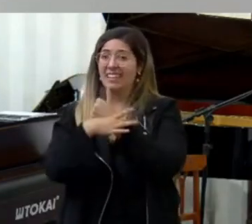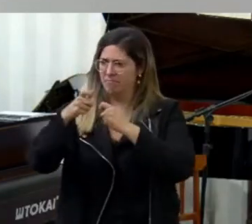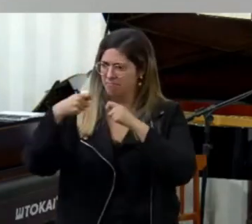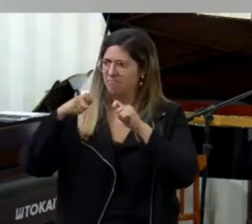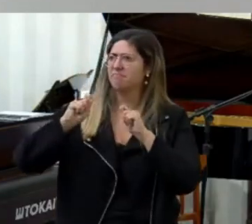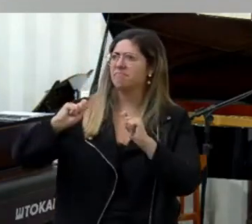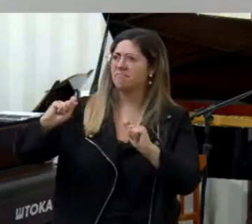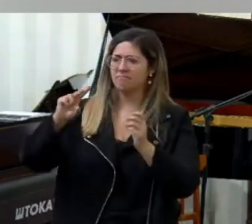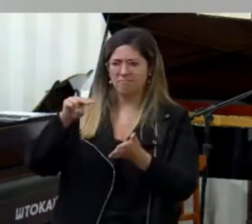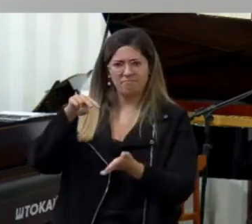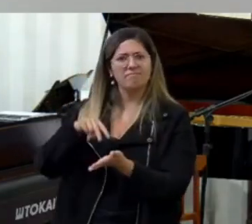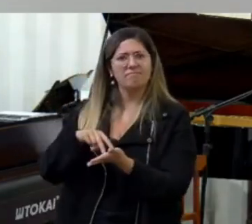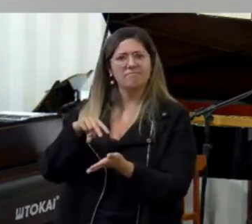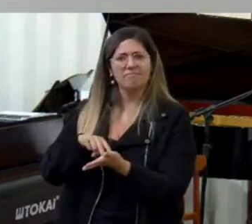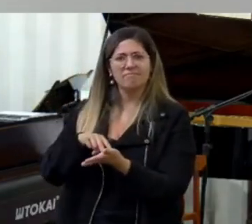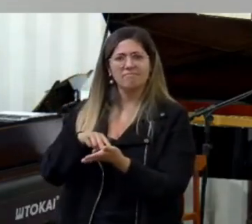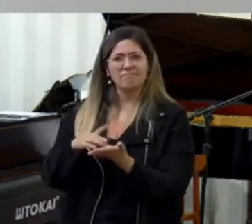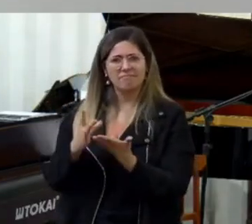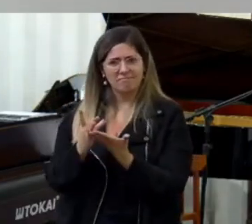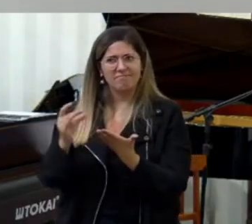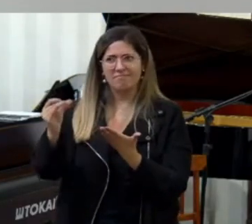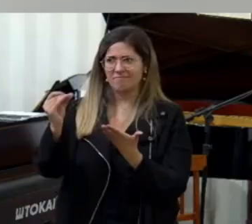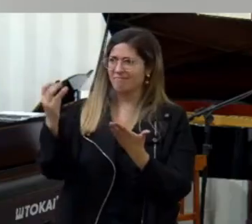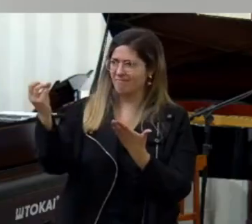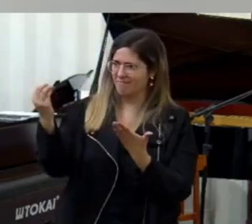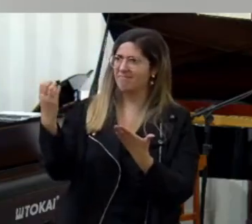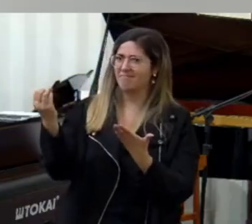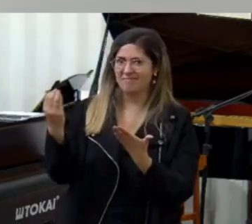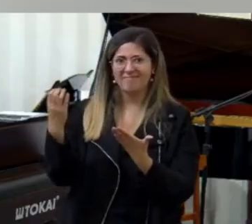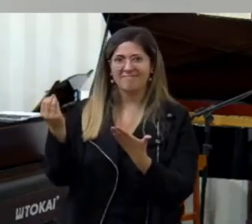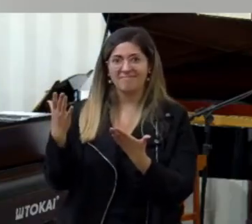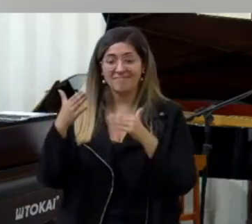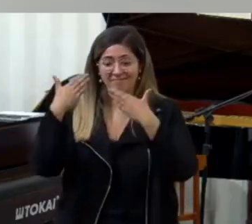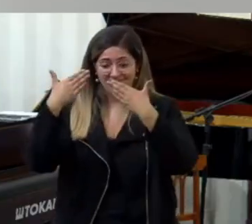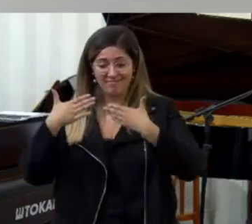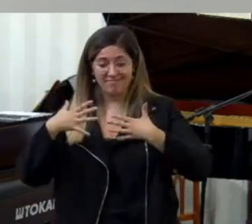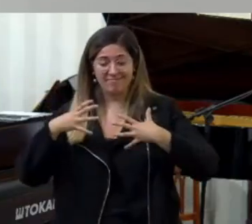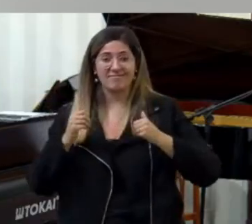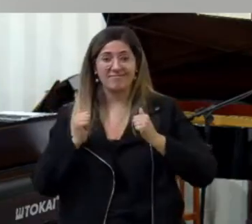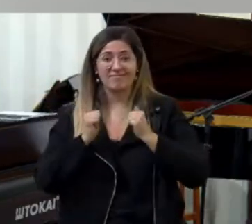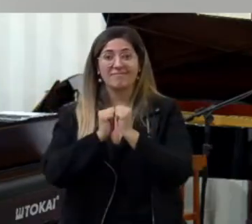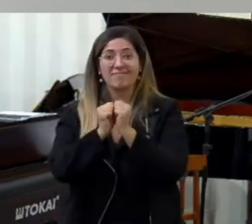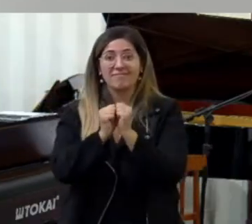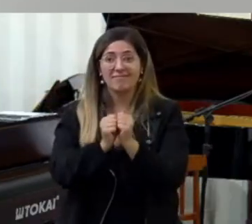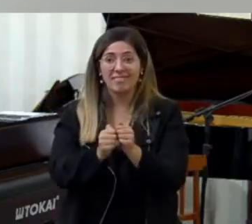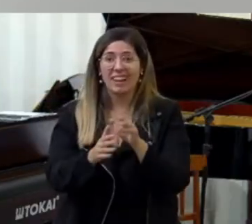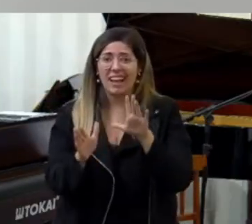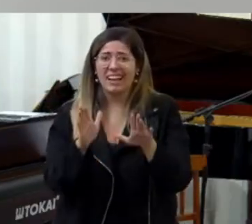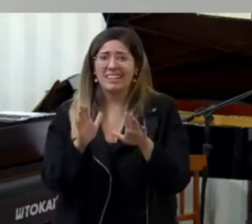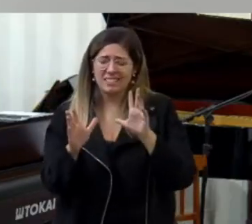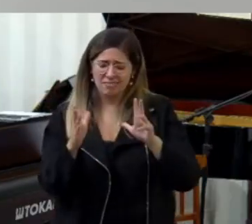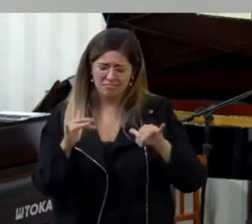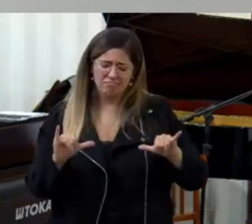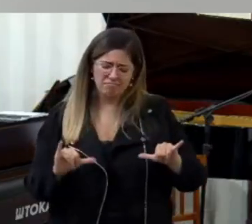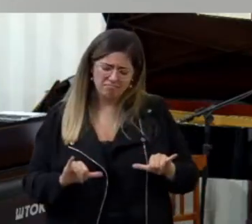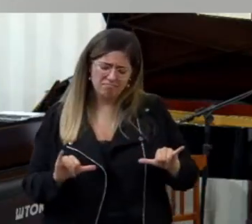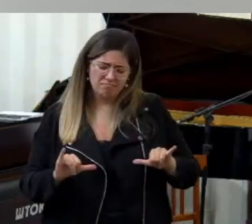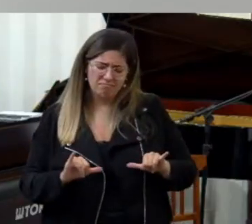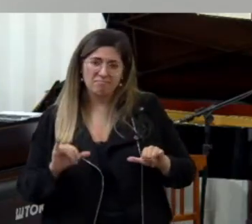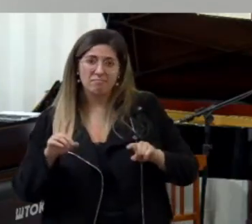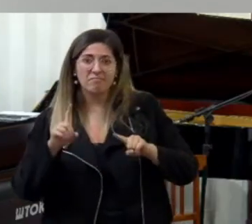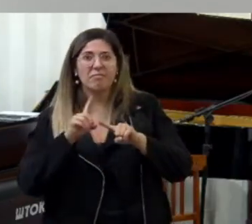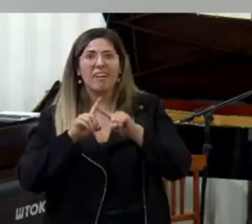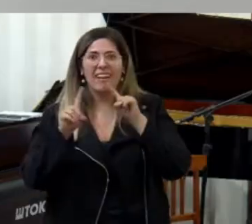Senhor nos dá por sua palavra, a presença dEle conosco em meio aos nossos sofrimentos, podem